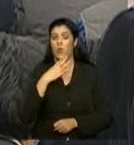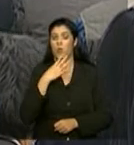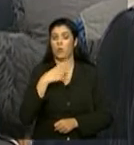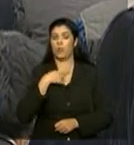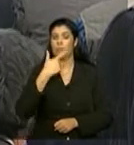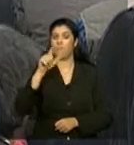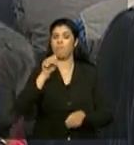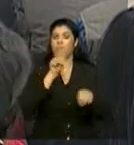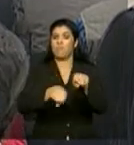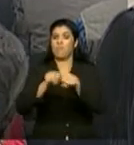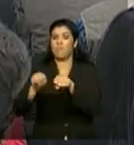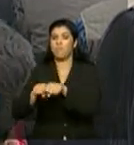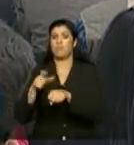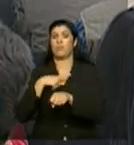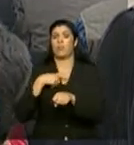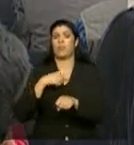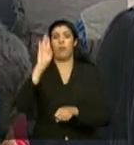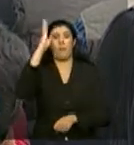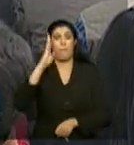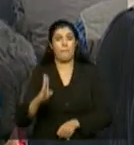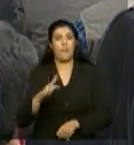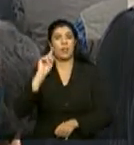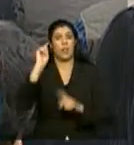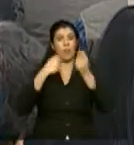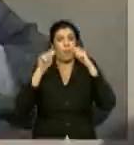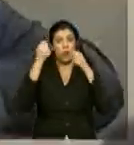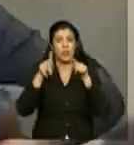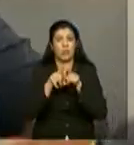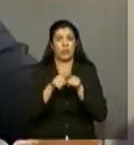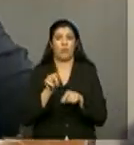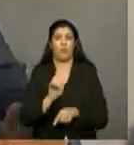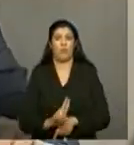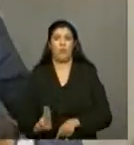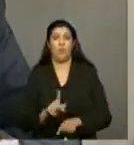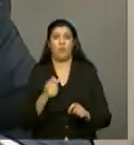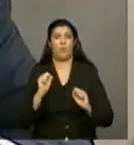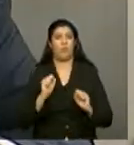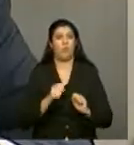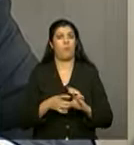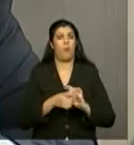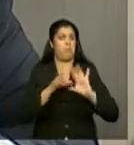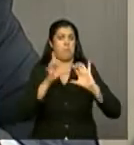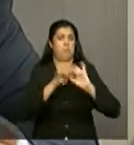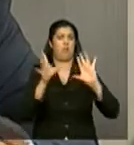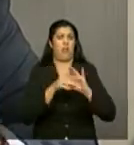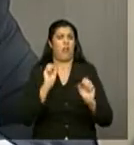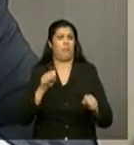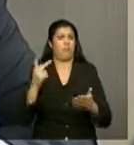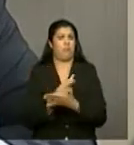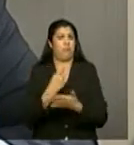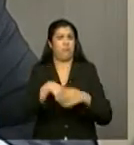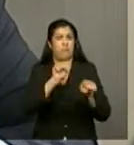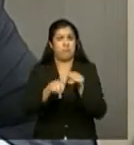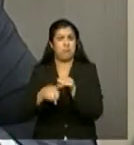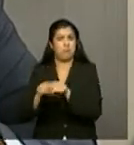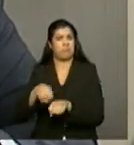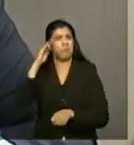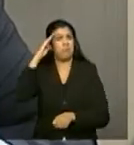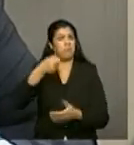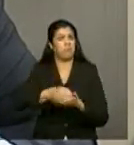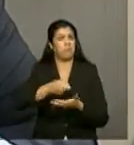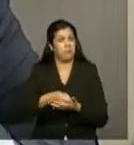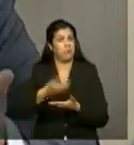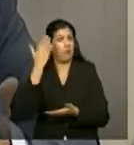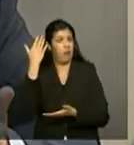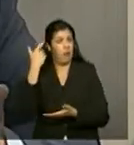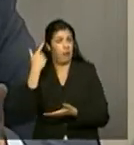extermínio que o brasil argentina e uruguai vinha praticando e que deixasse isso acontecer nós temos é declarações ea